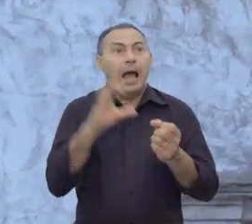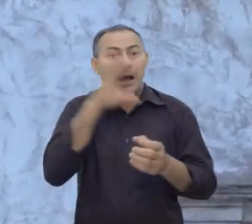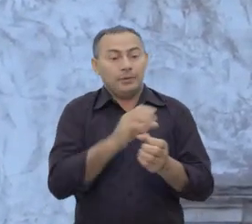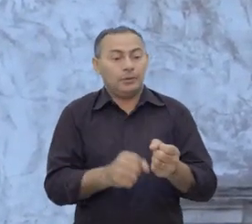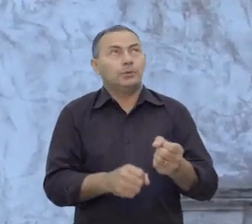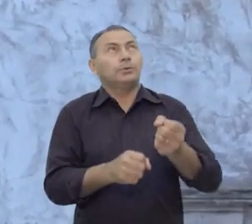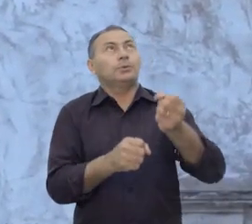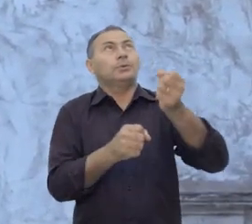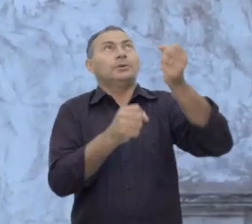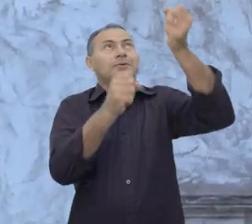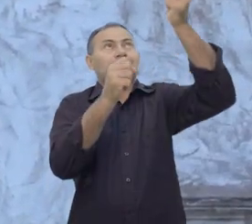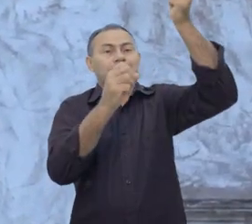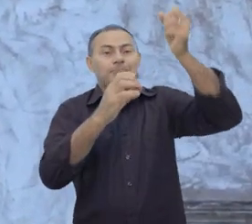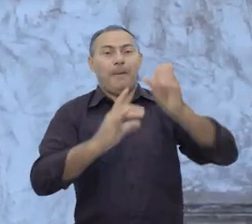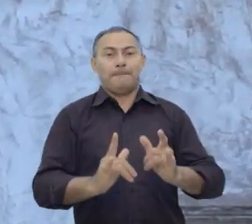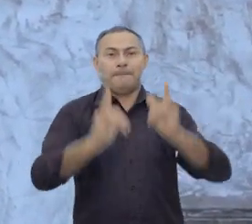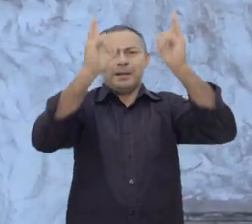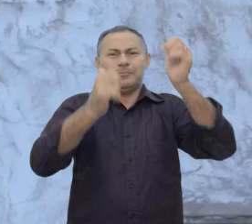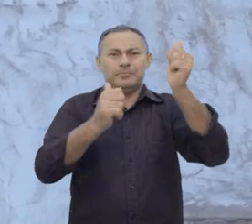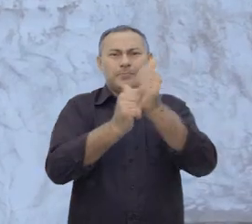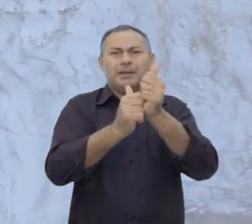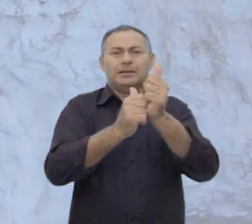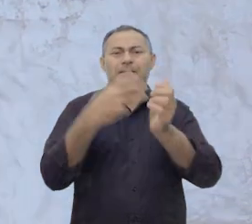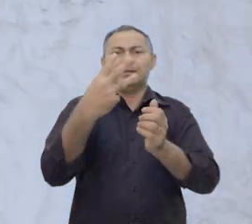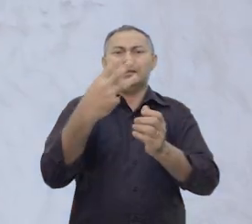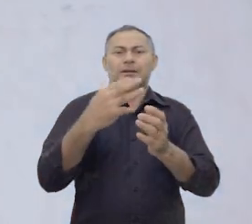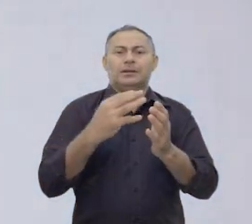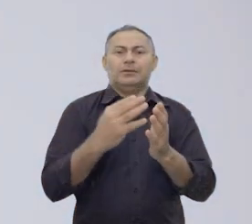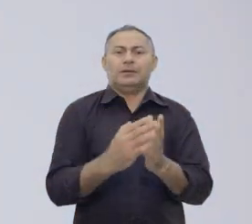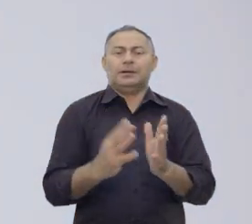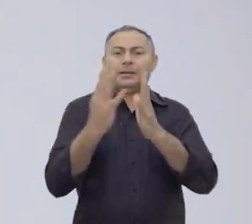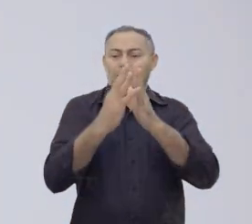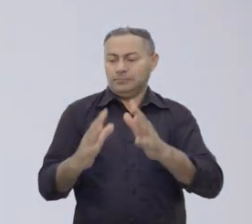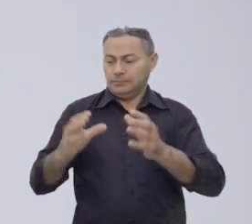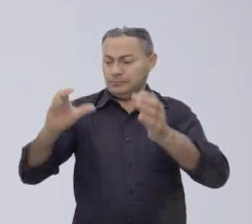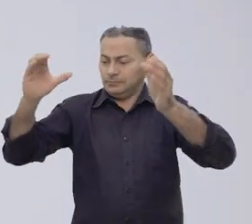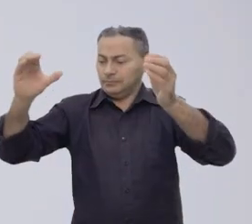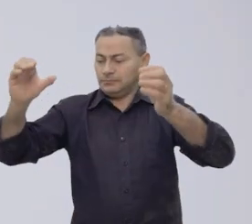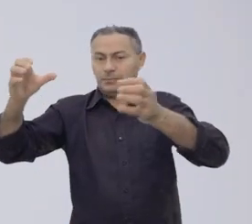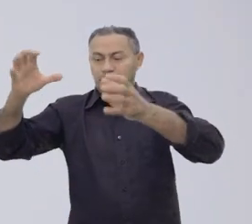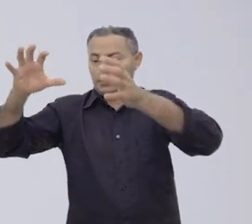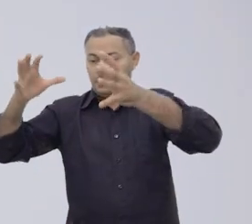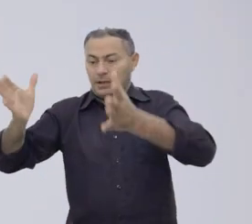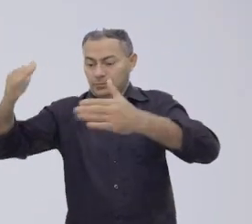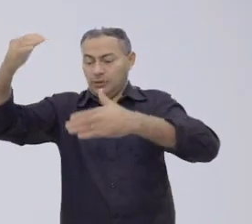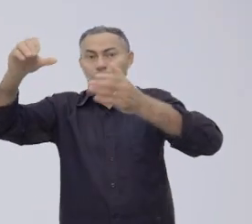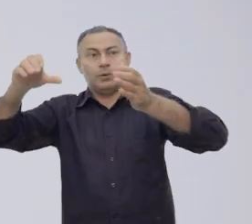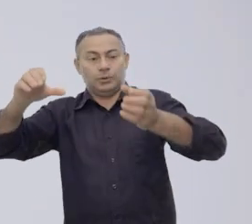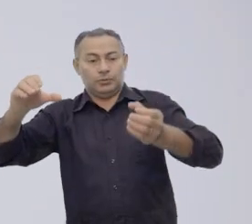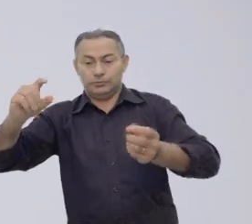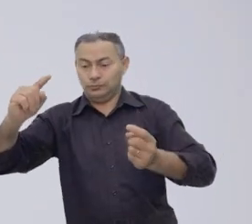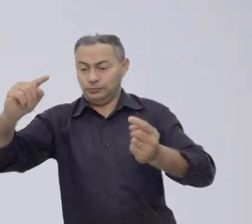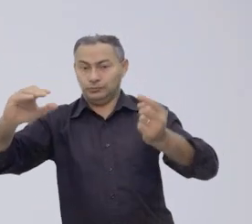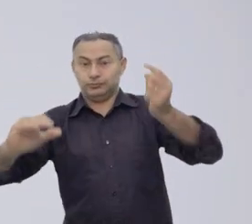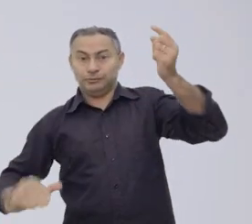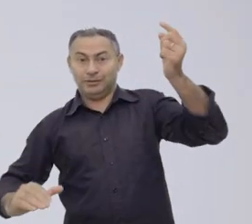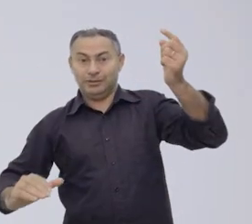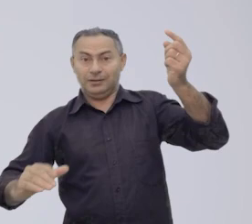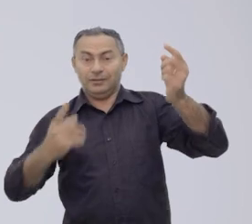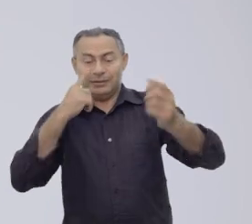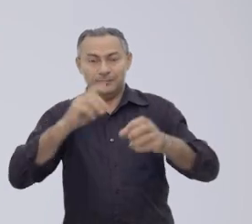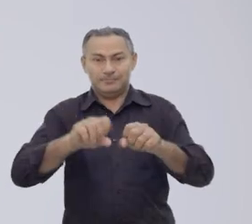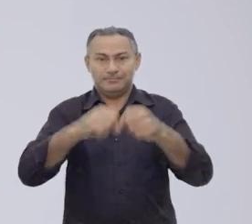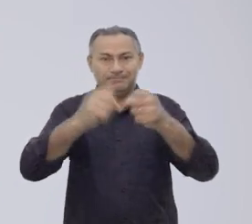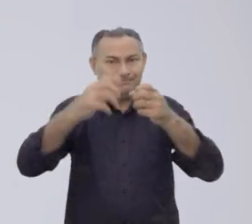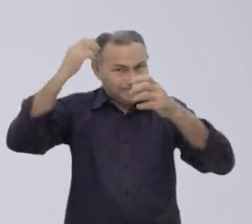a subir rapidamente para o topo do prédio. Quando estava próximo do terceiro andar, passei pela caçamba que estava descendo rapidamente. Isso explica